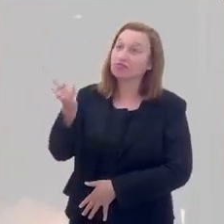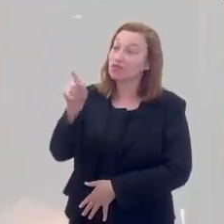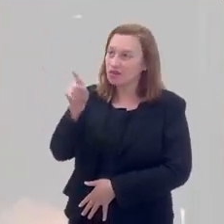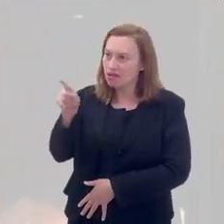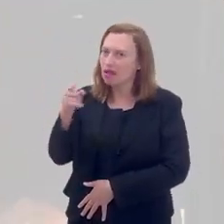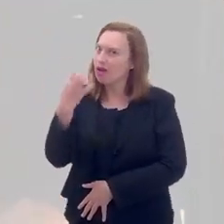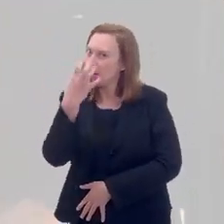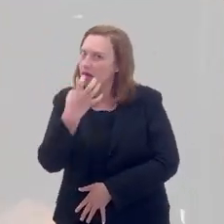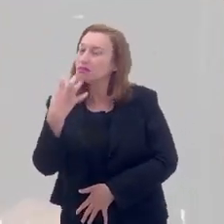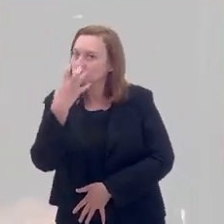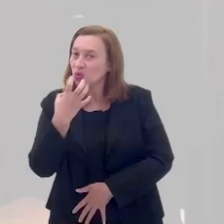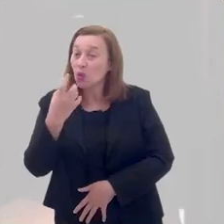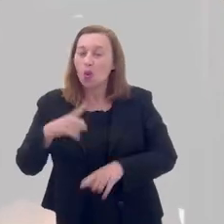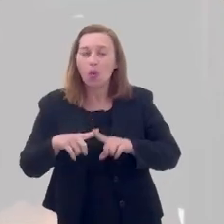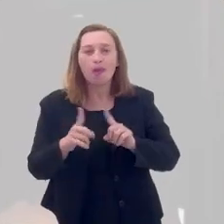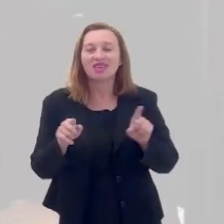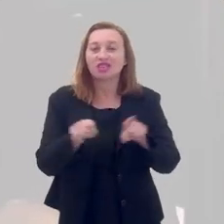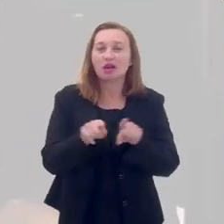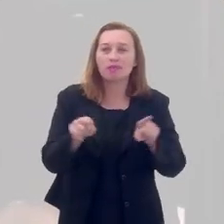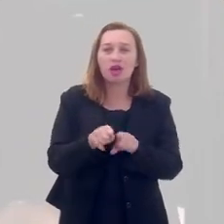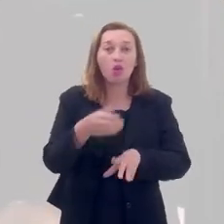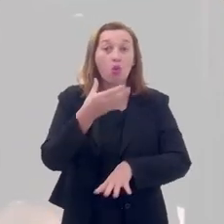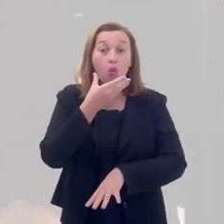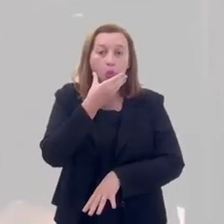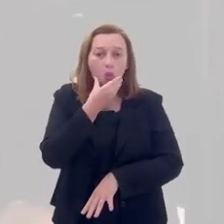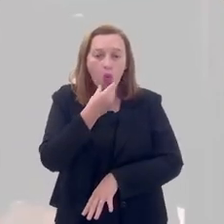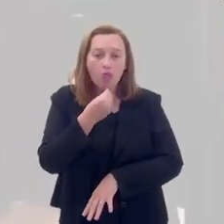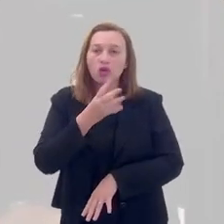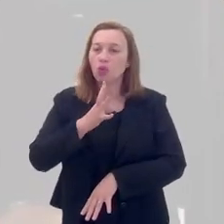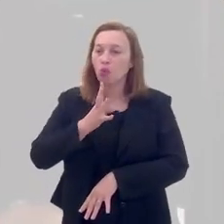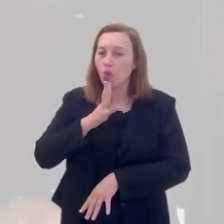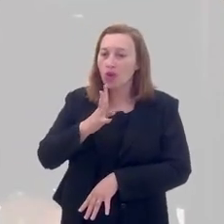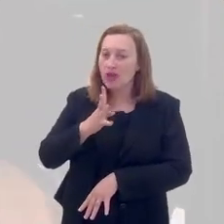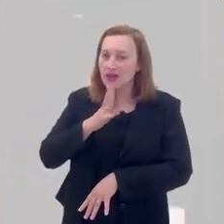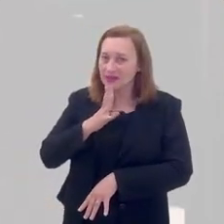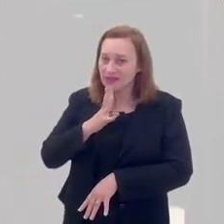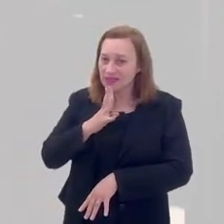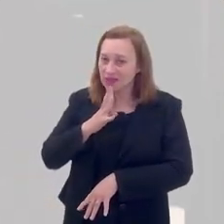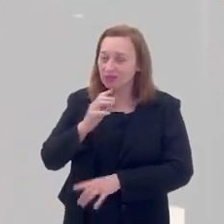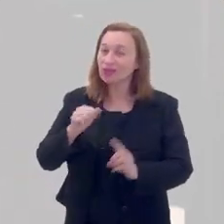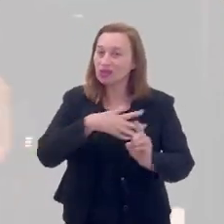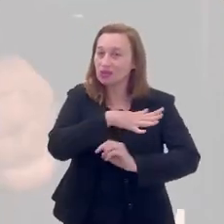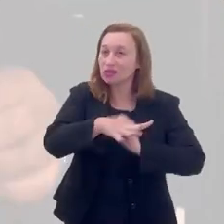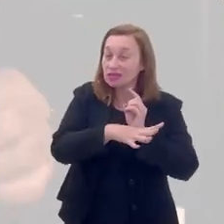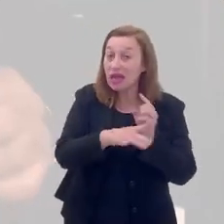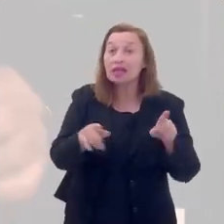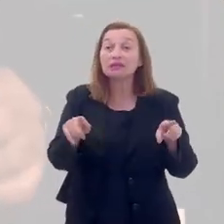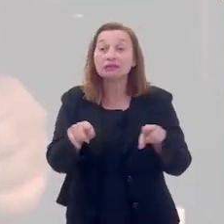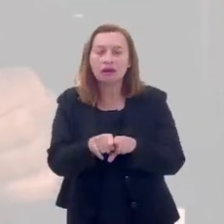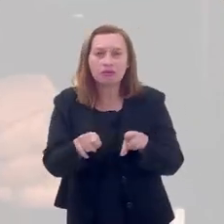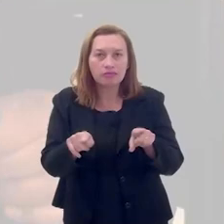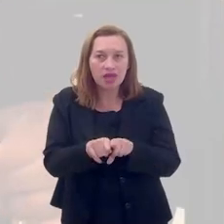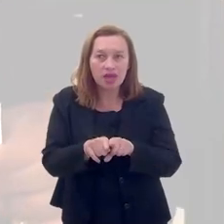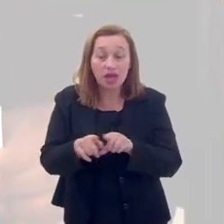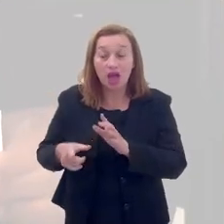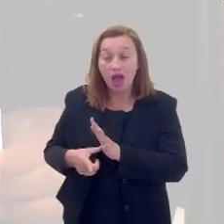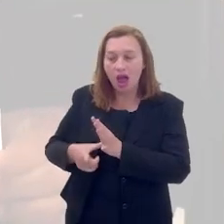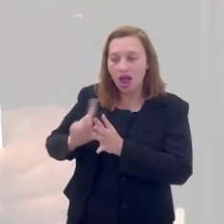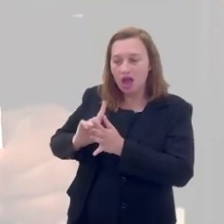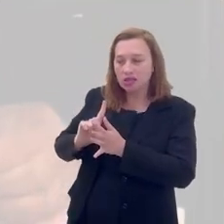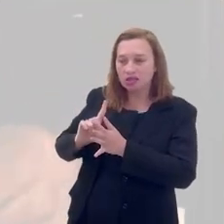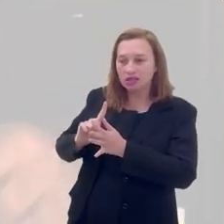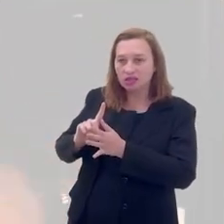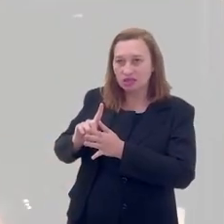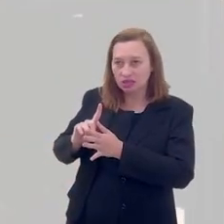é cantor Mas ele também é um homem público e o incrível Estávamos conversando aqui nos Bastidores antes de